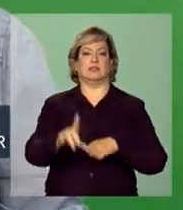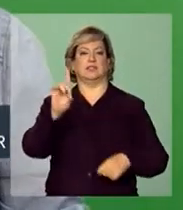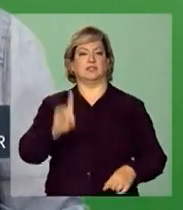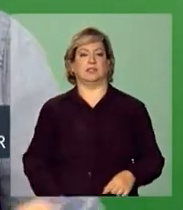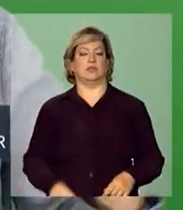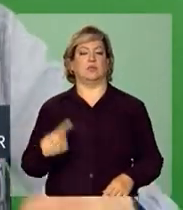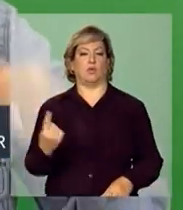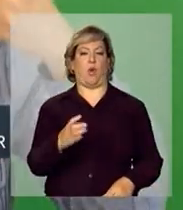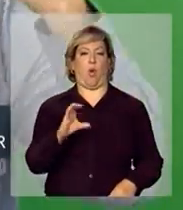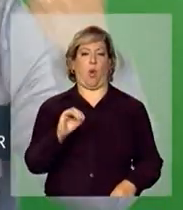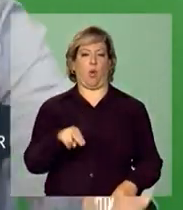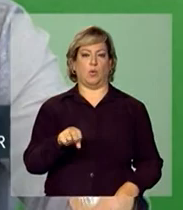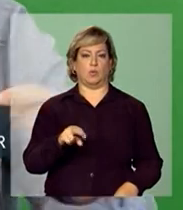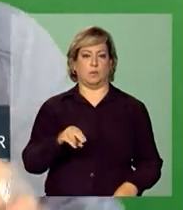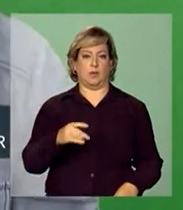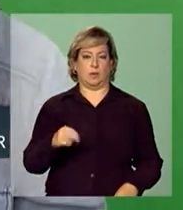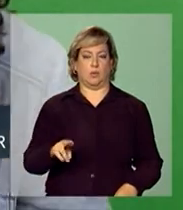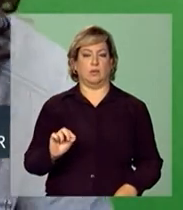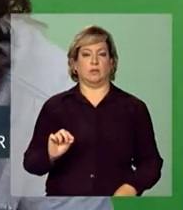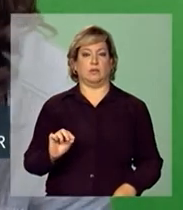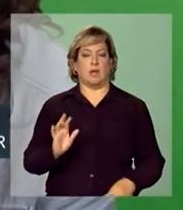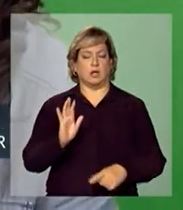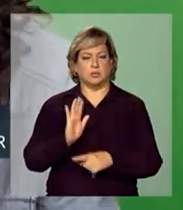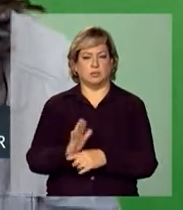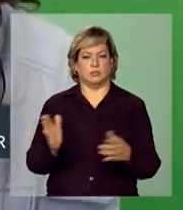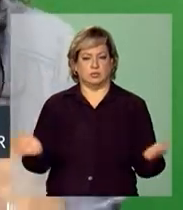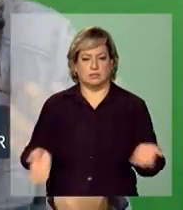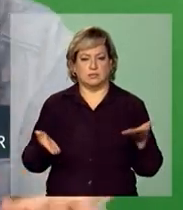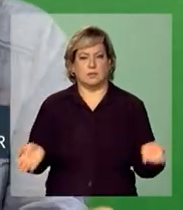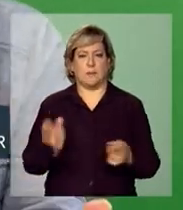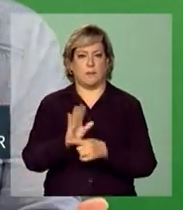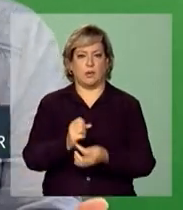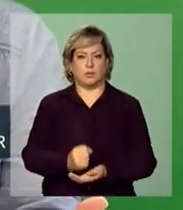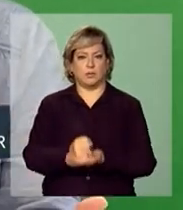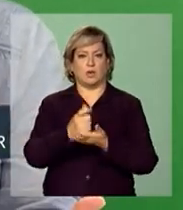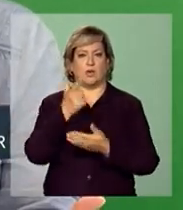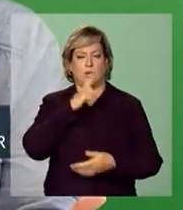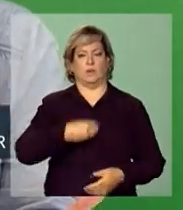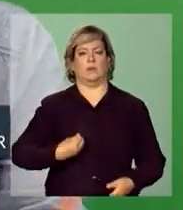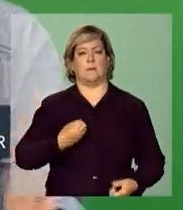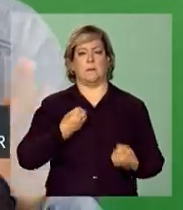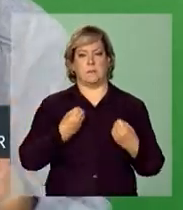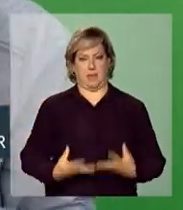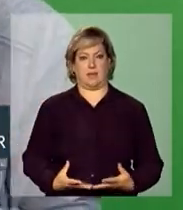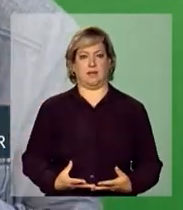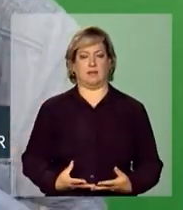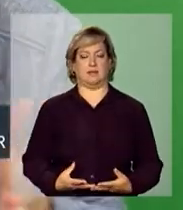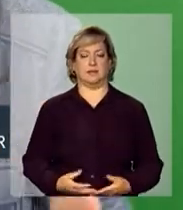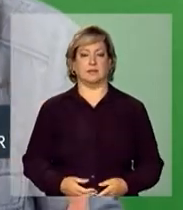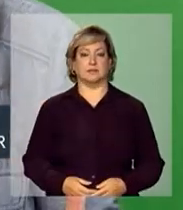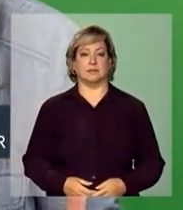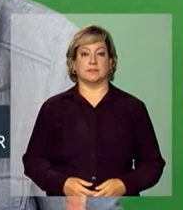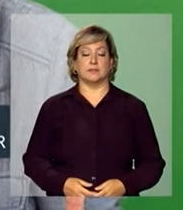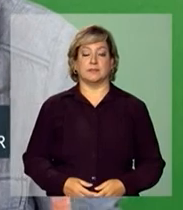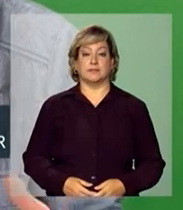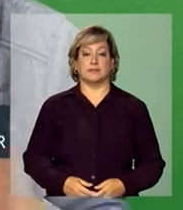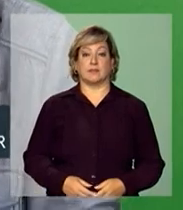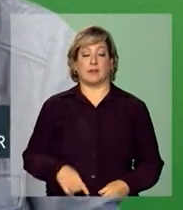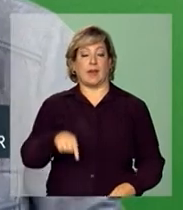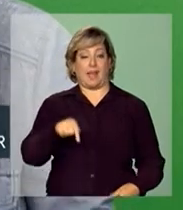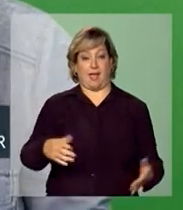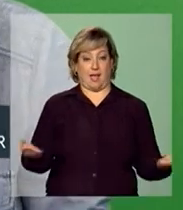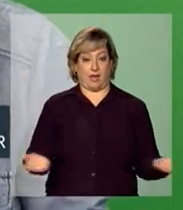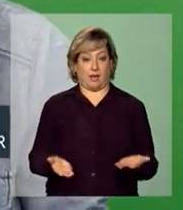ao consumidor estimular a proteção criar mecanismo para criatividade né Então nesse primeiro momento